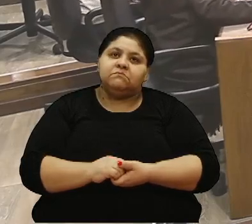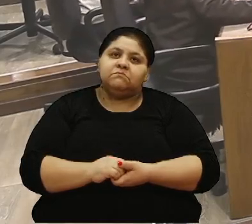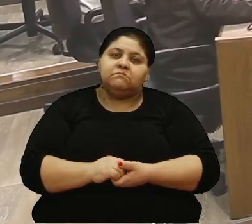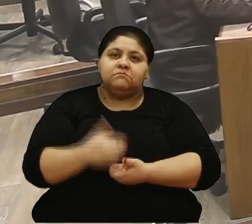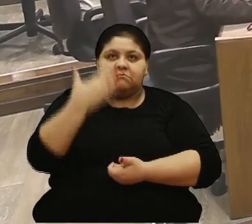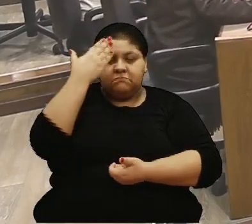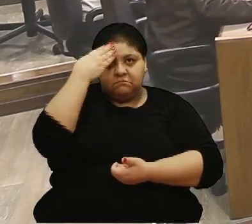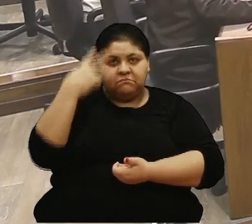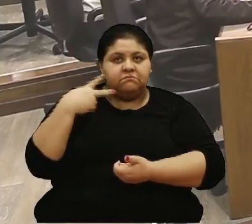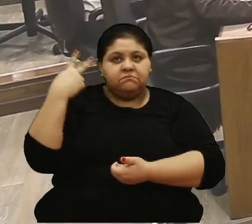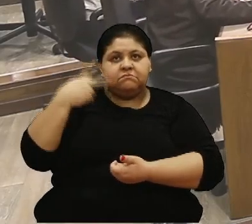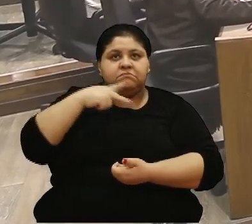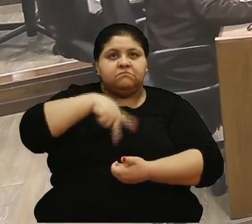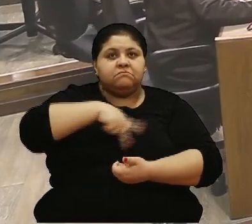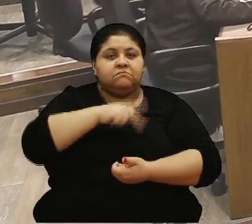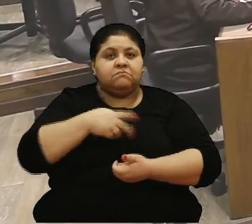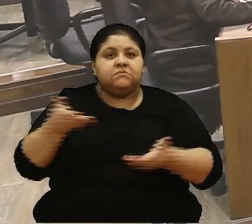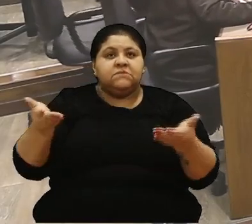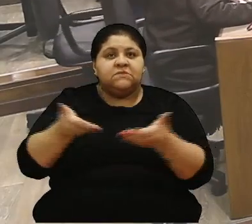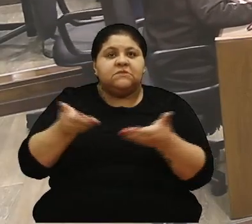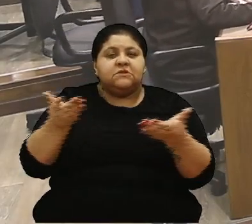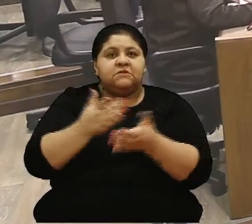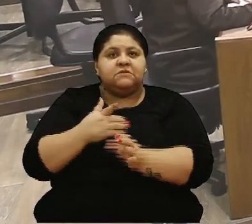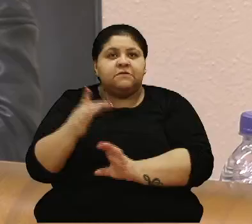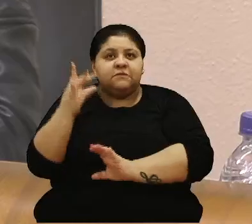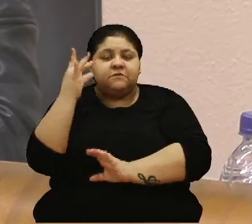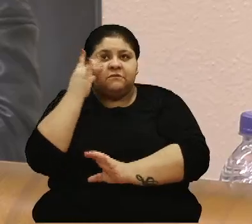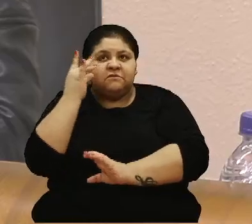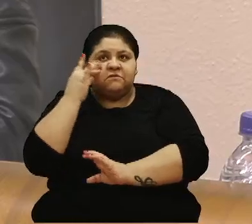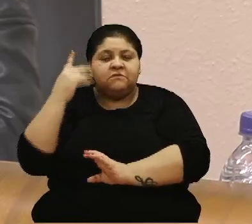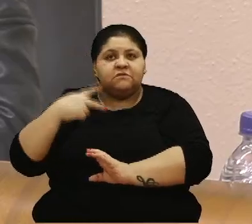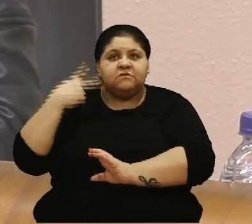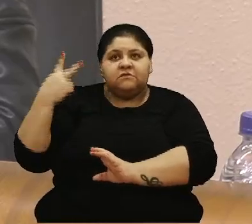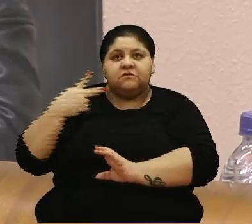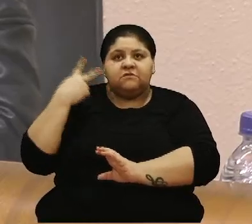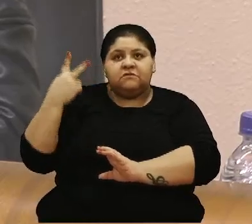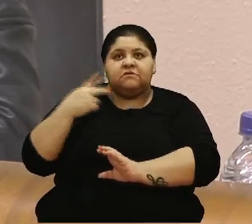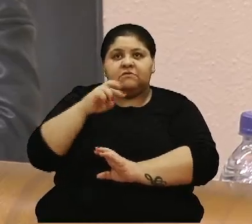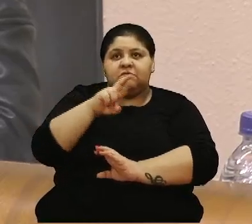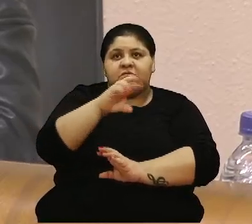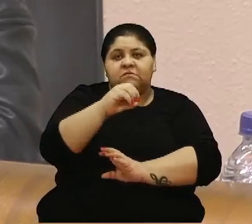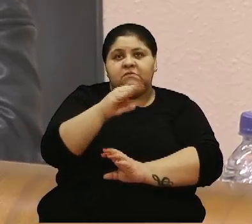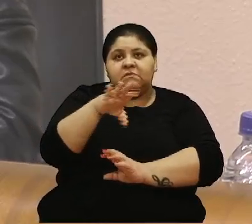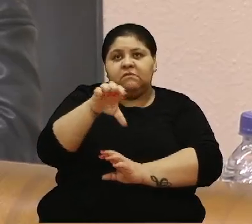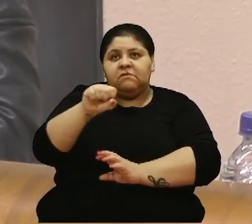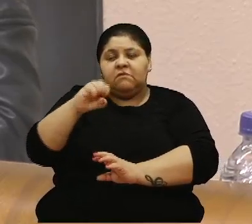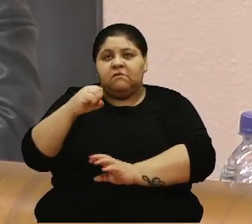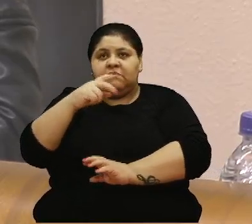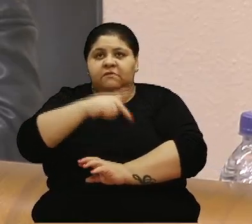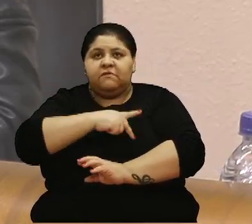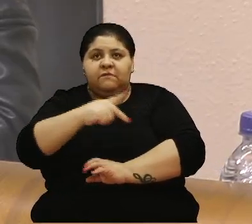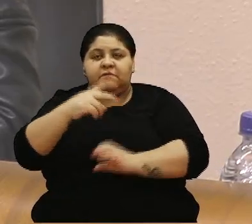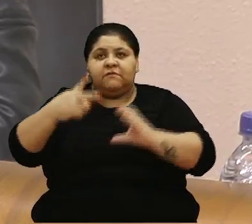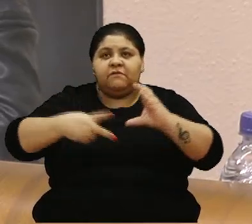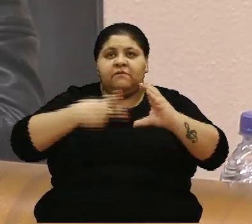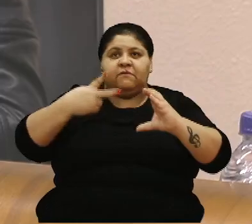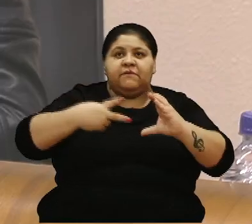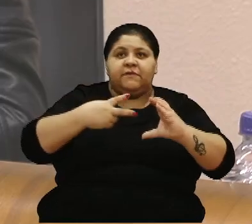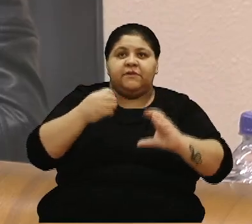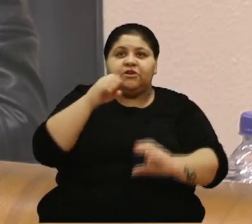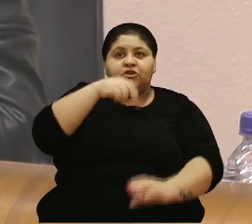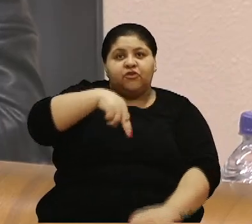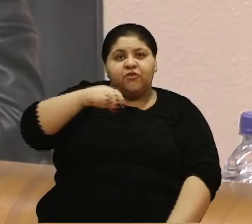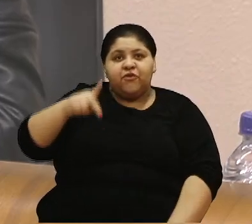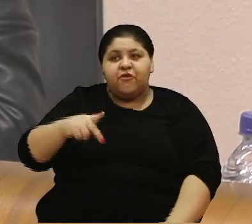Obrigado, vereador Pedro Rodrigues. Queria saudar a presença do vereador inspetor Robson, presidente da Câmara de Nova